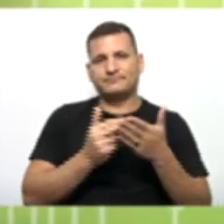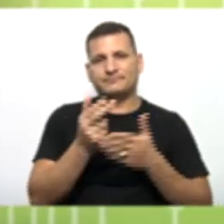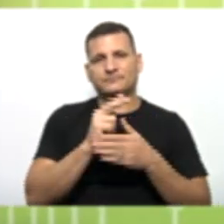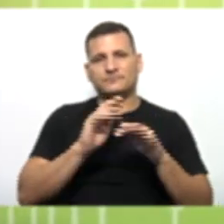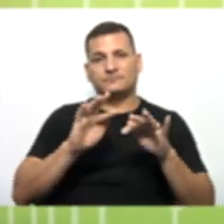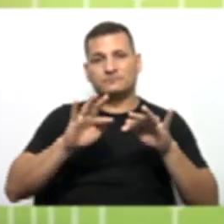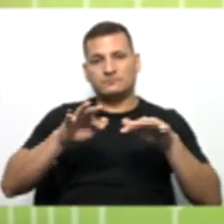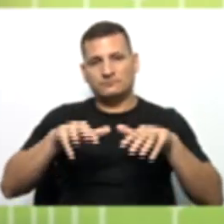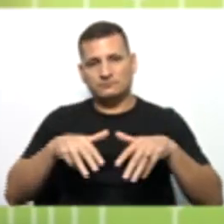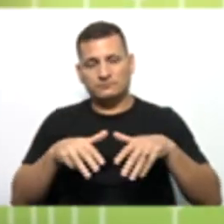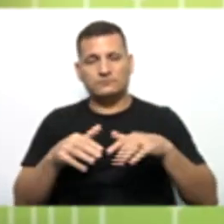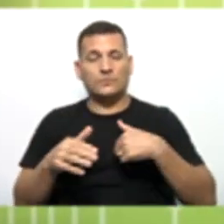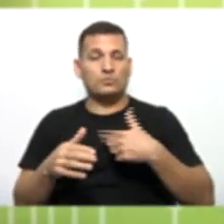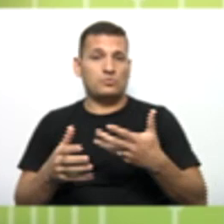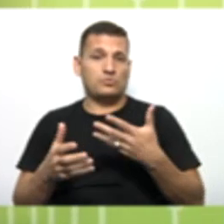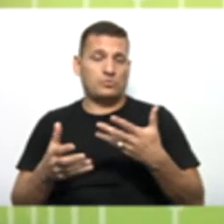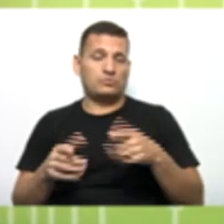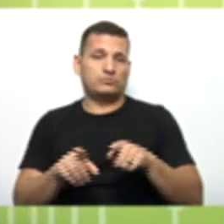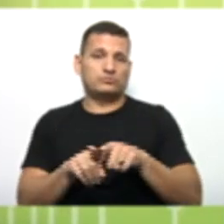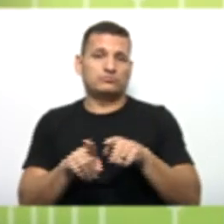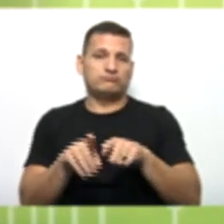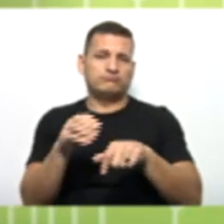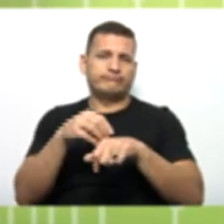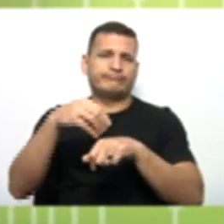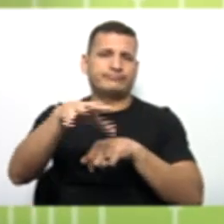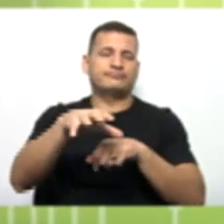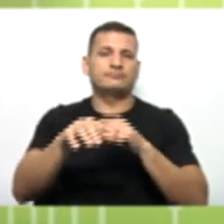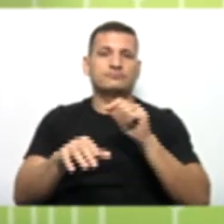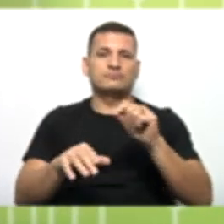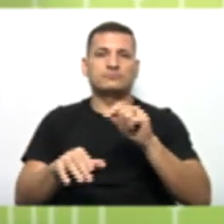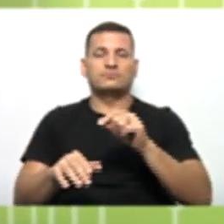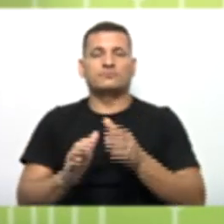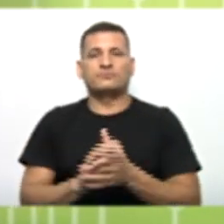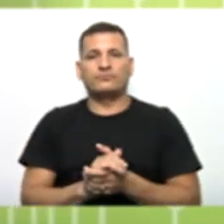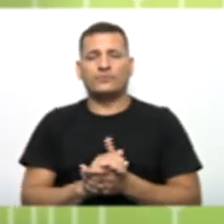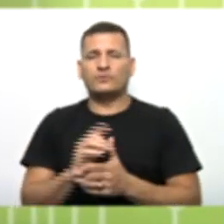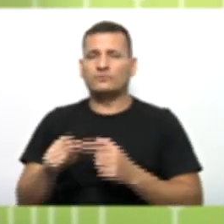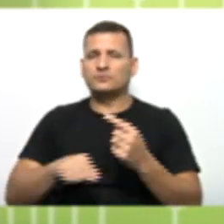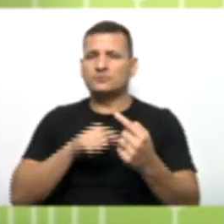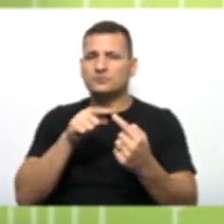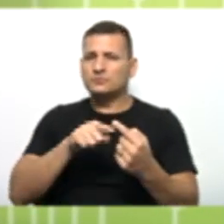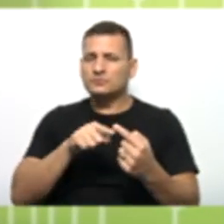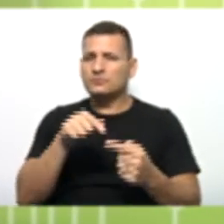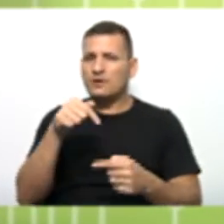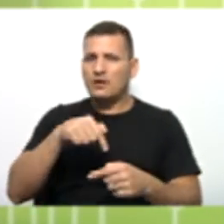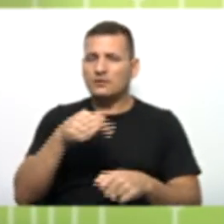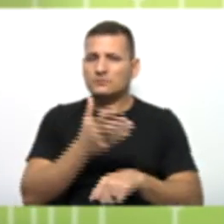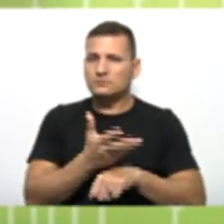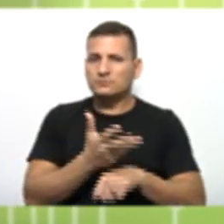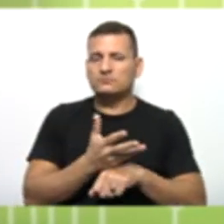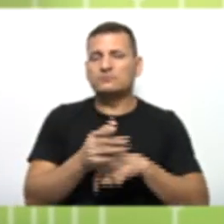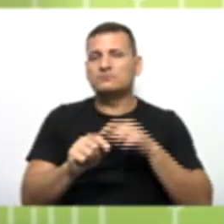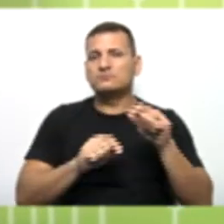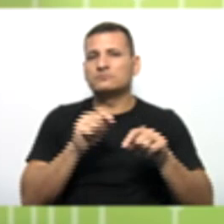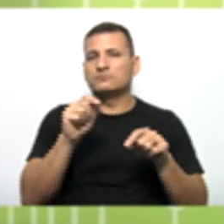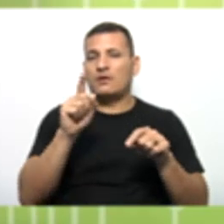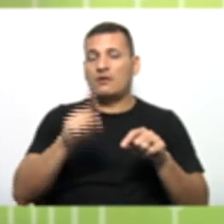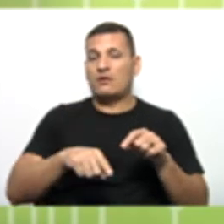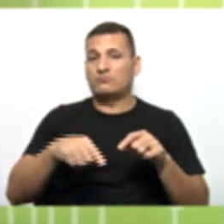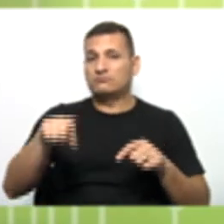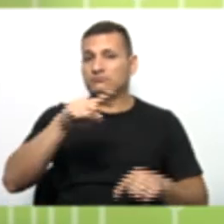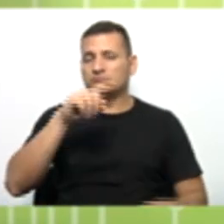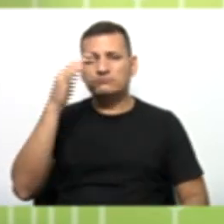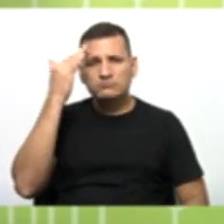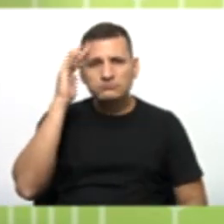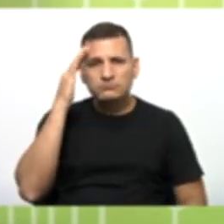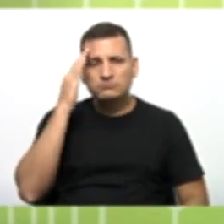o que eu quero deixar na mente de vocês é isso, ó. A missão dessa disciplina era vocês entender, né,